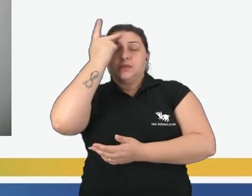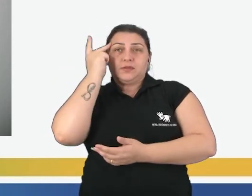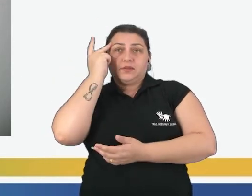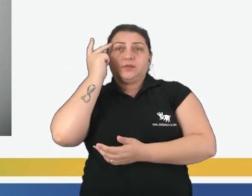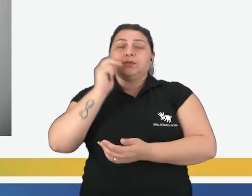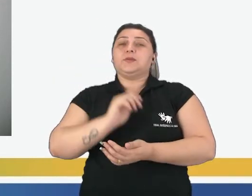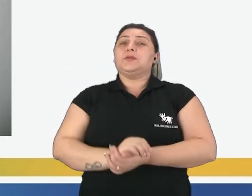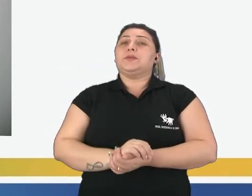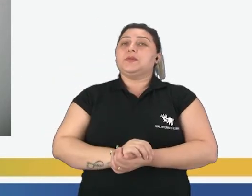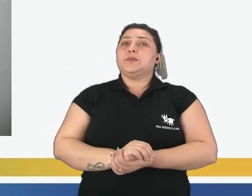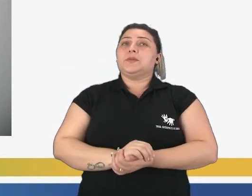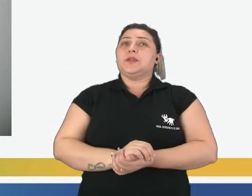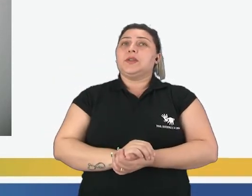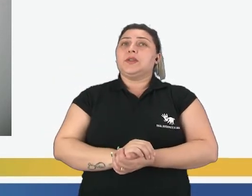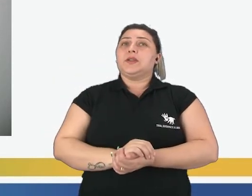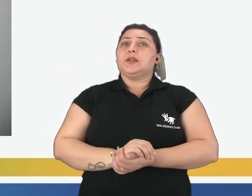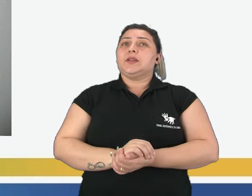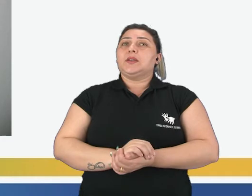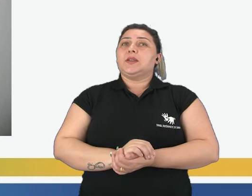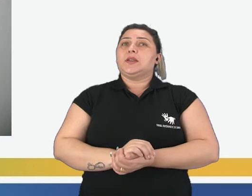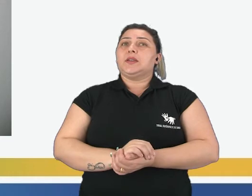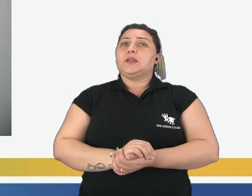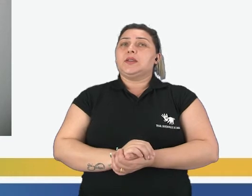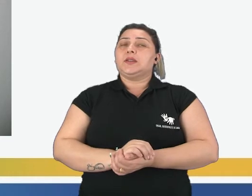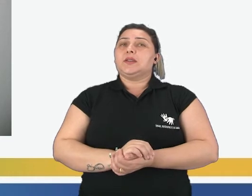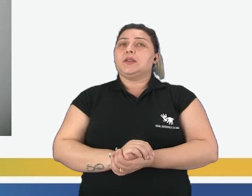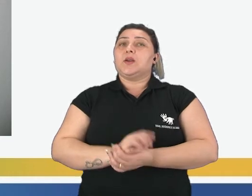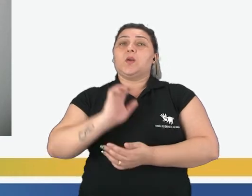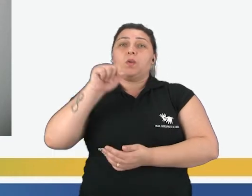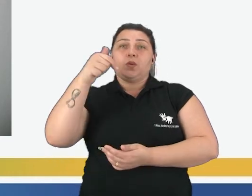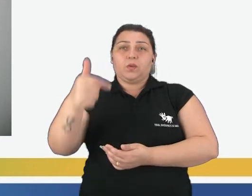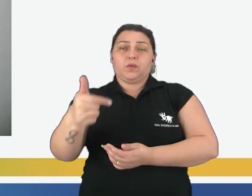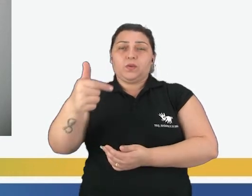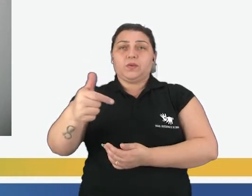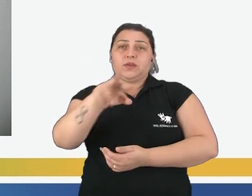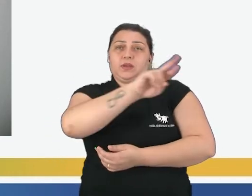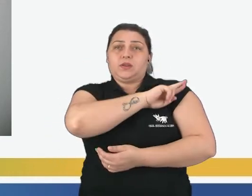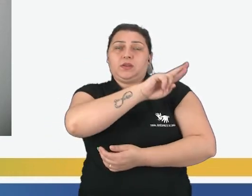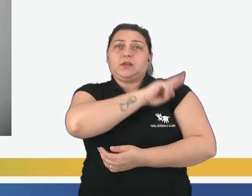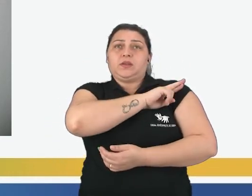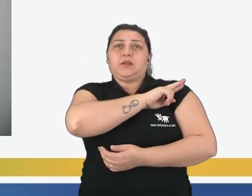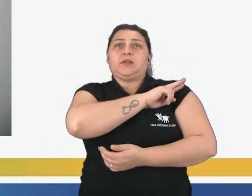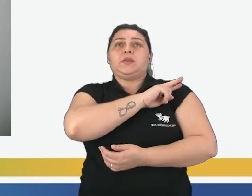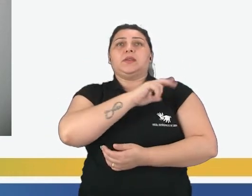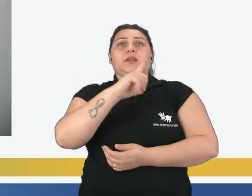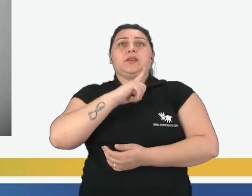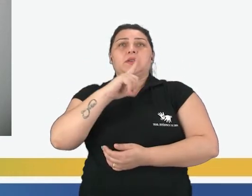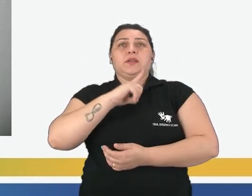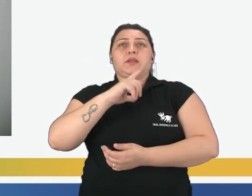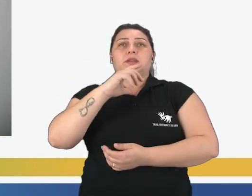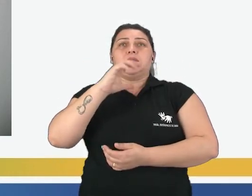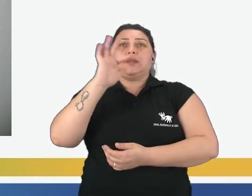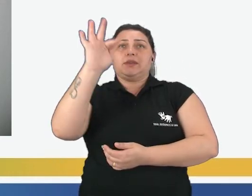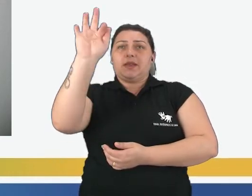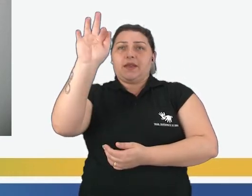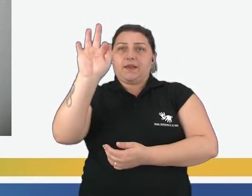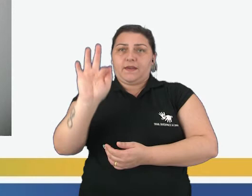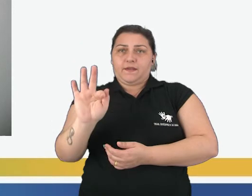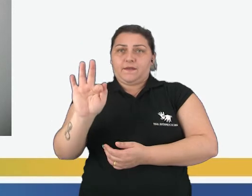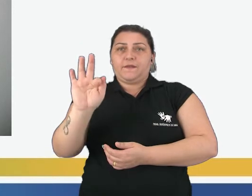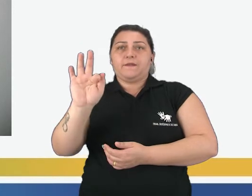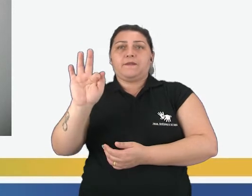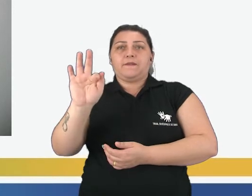chamada Celsius, né? E a outra ali, a escala que tem o graus F, né, chamada de